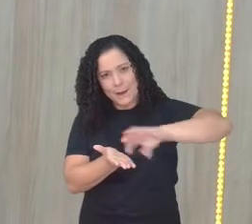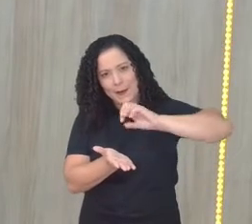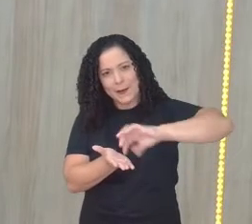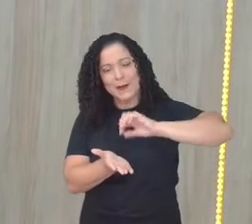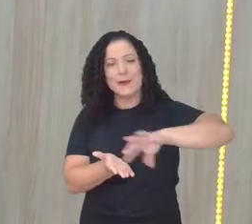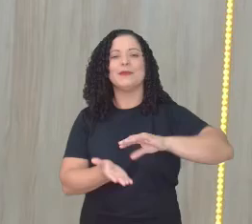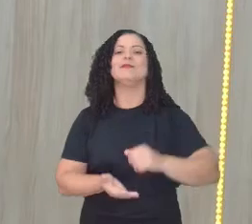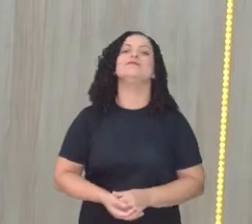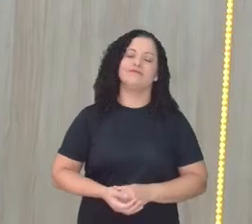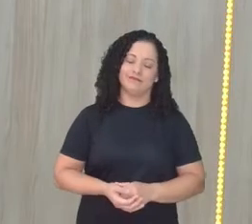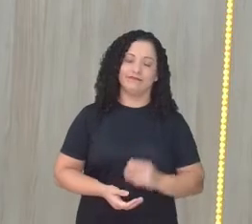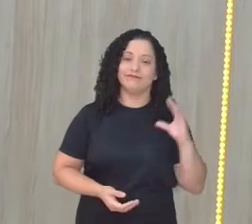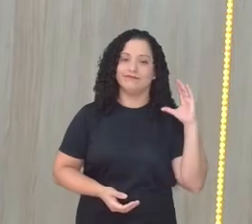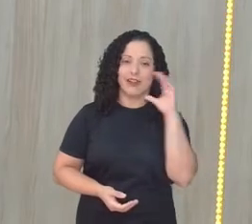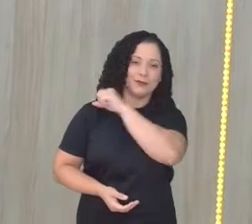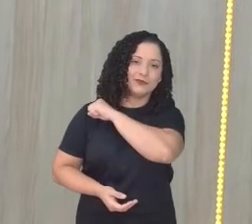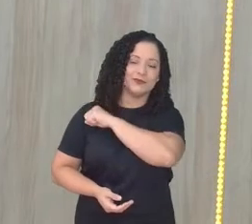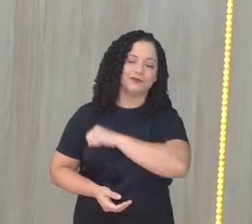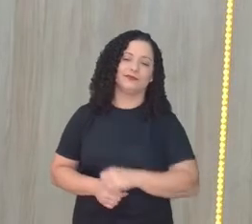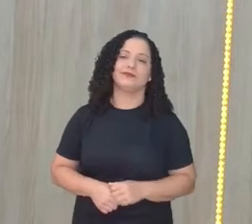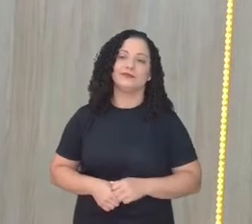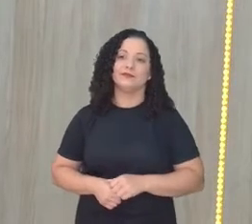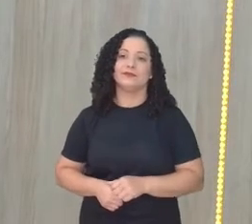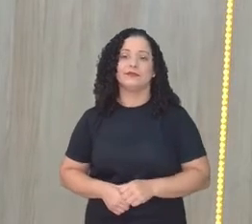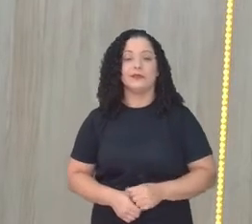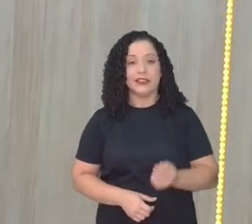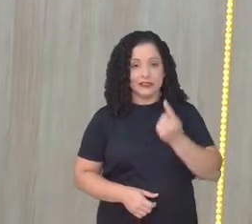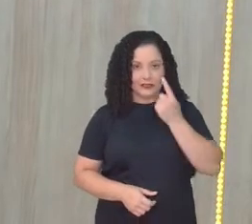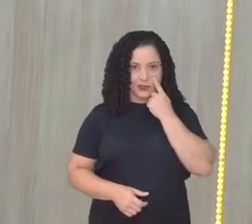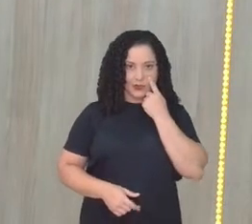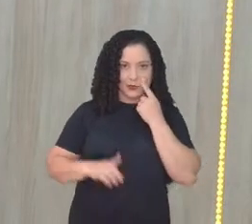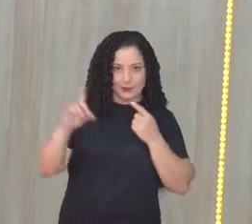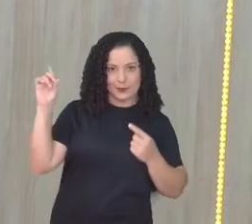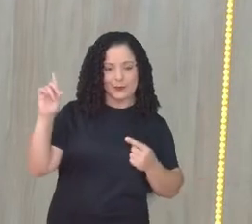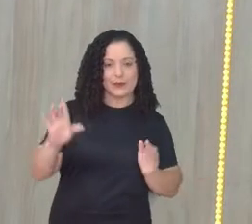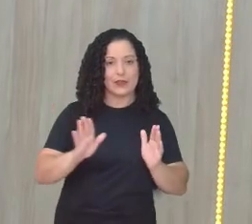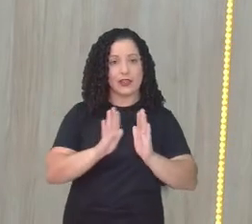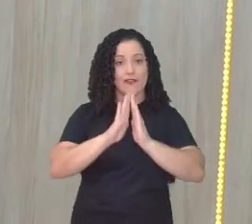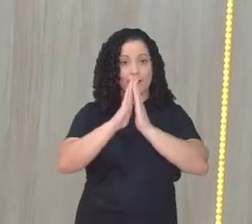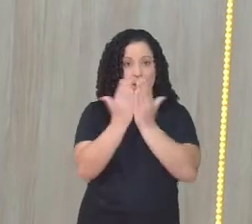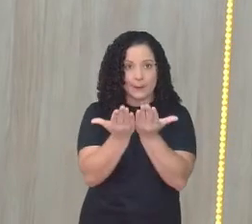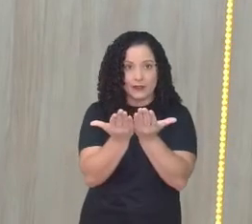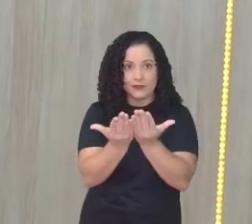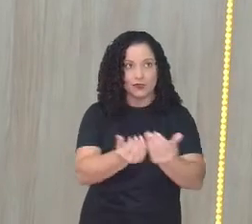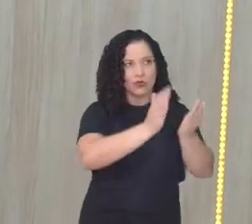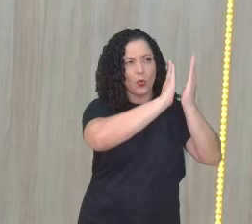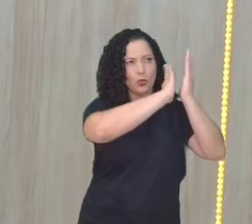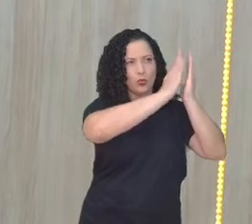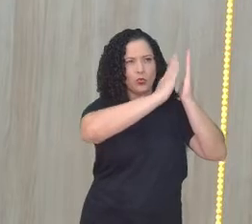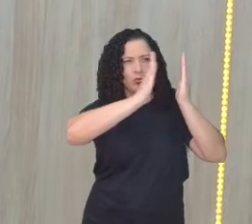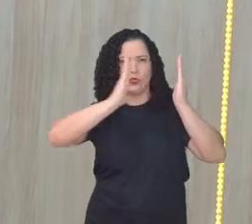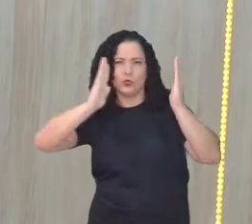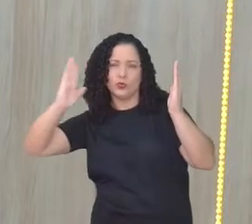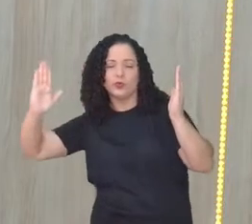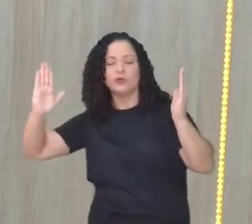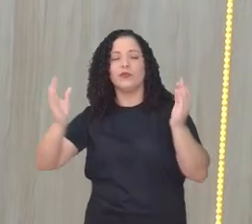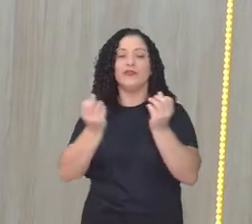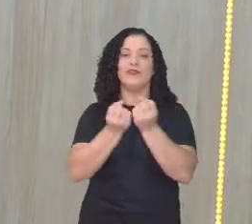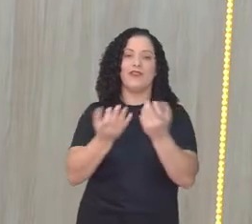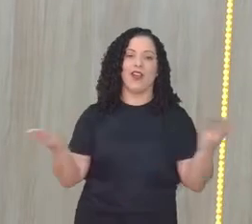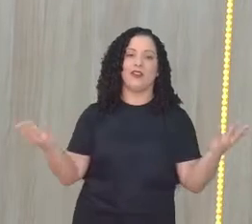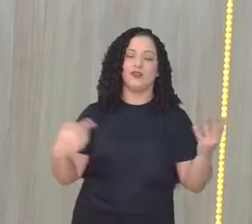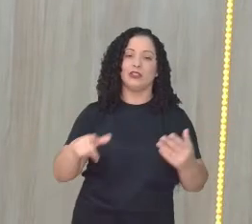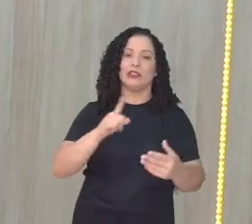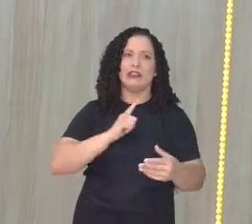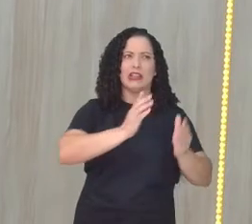Fora o fato de que, por exemplo, a gente viu a imagem da biblioteca, né, vários livros. Então, você ter